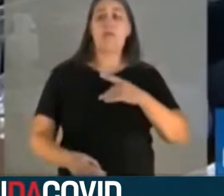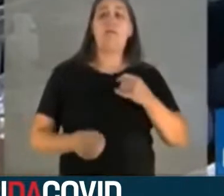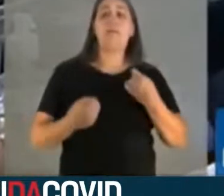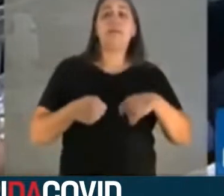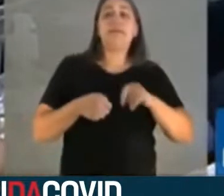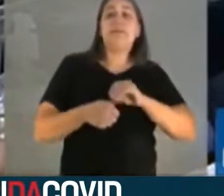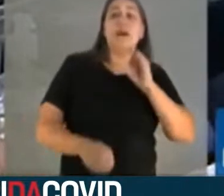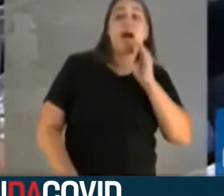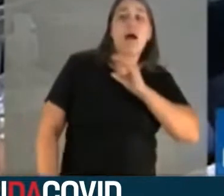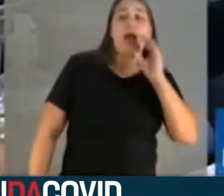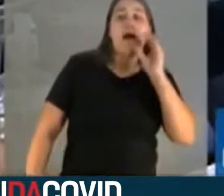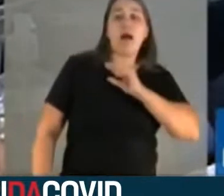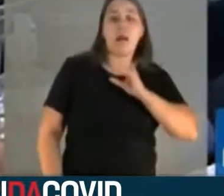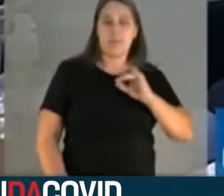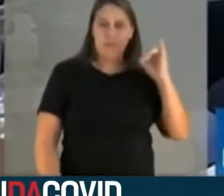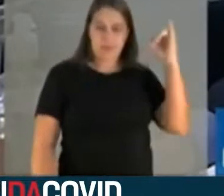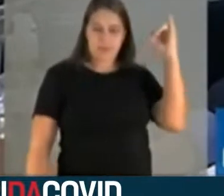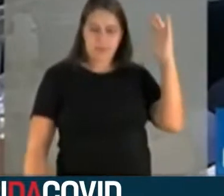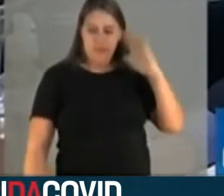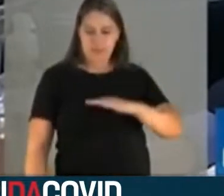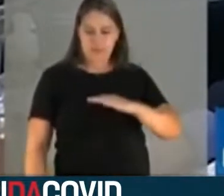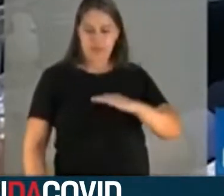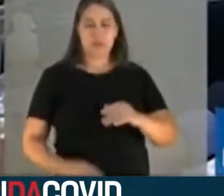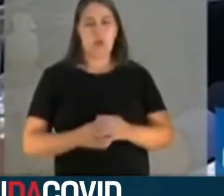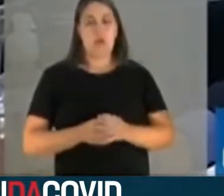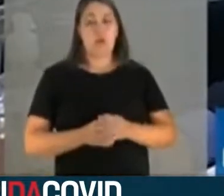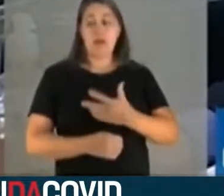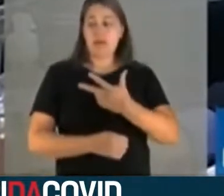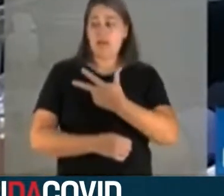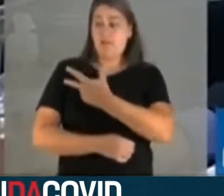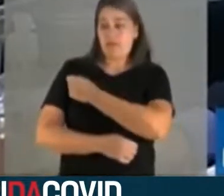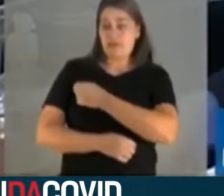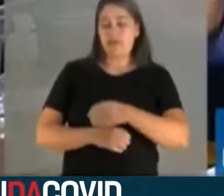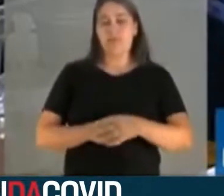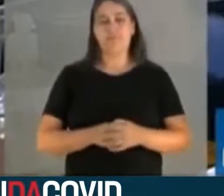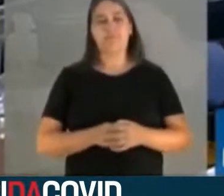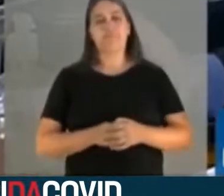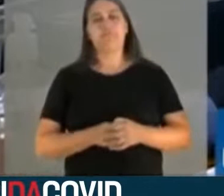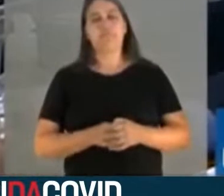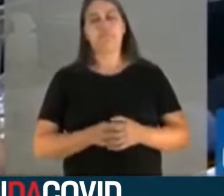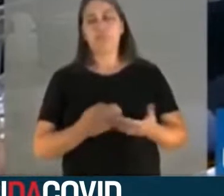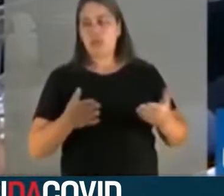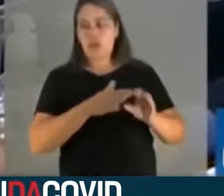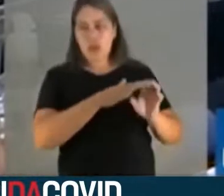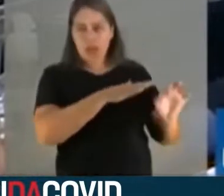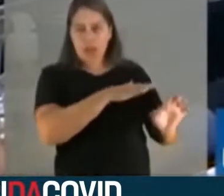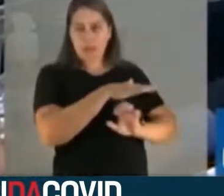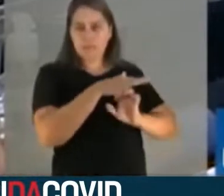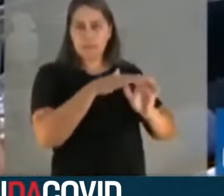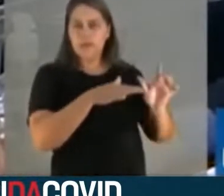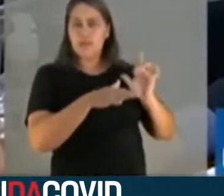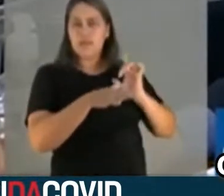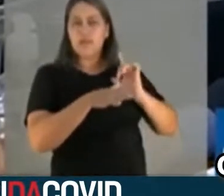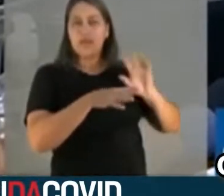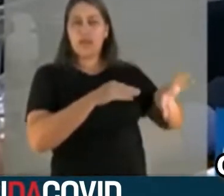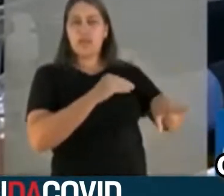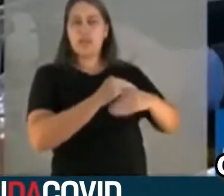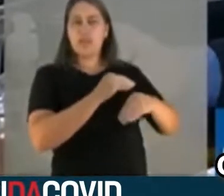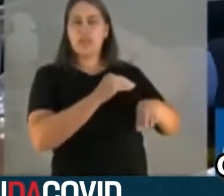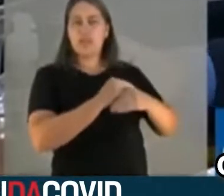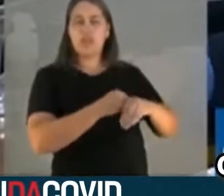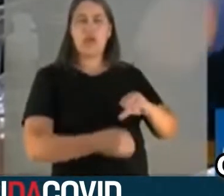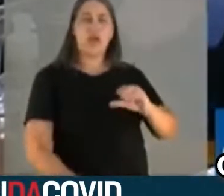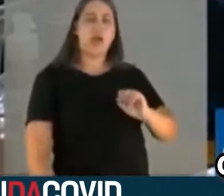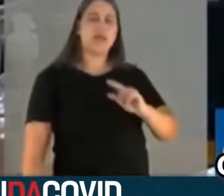agilização da importação dessas vacinas. Uma empresa que tem uma composição acionária, como eu